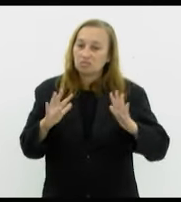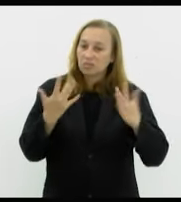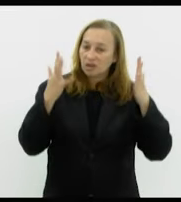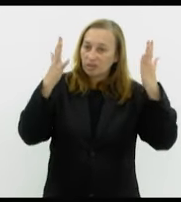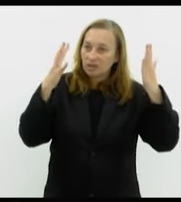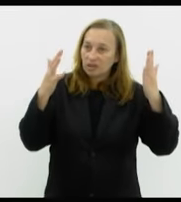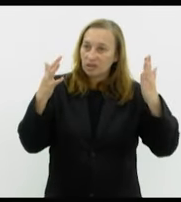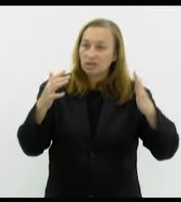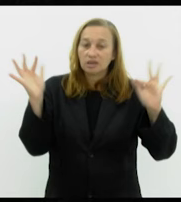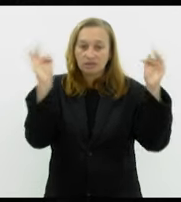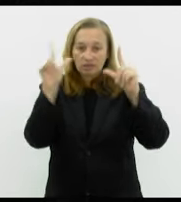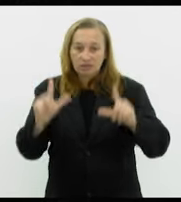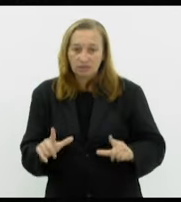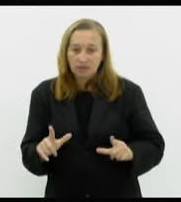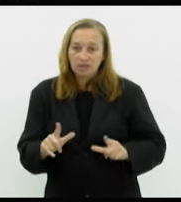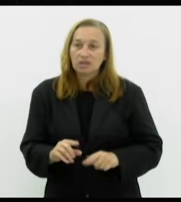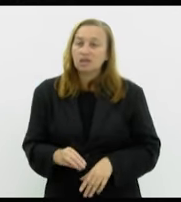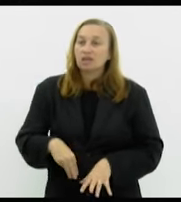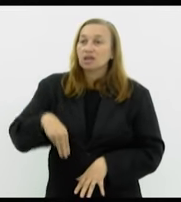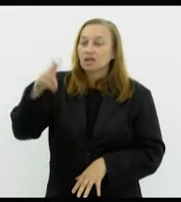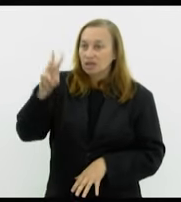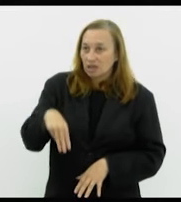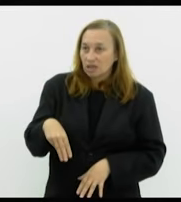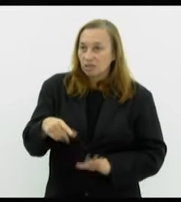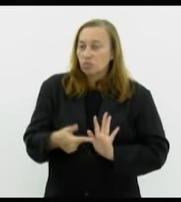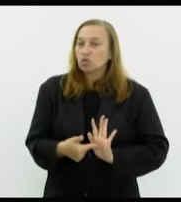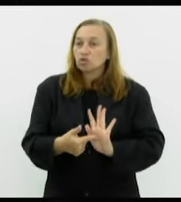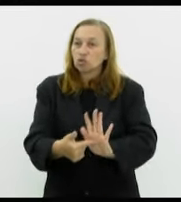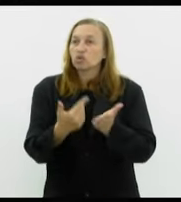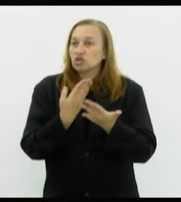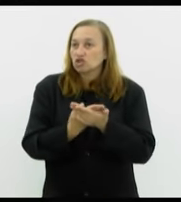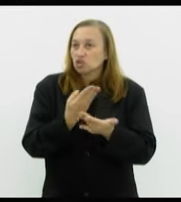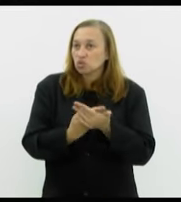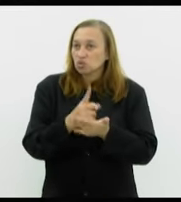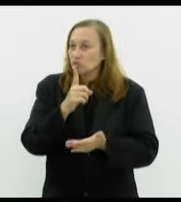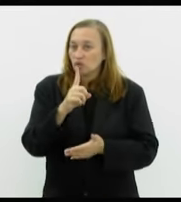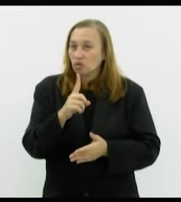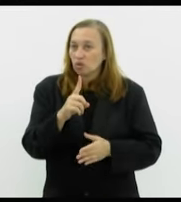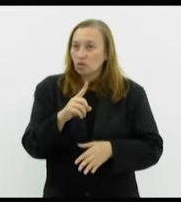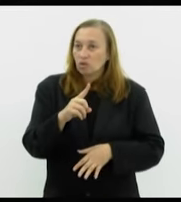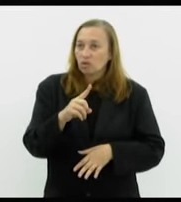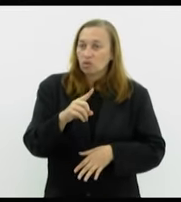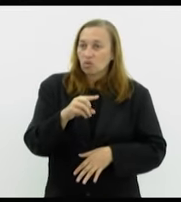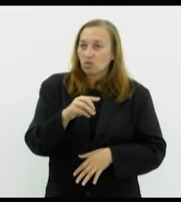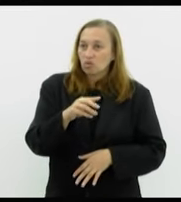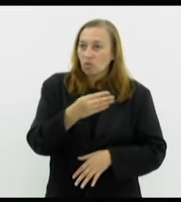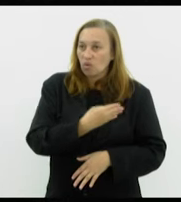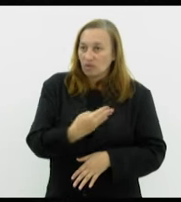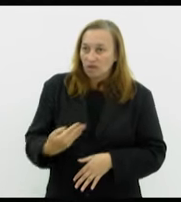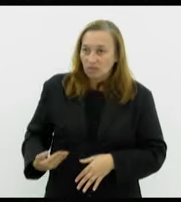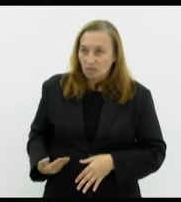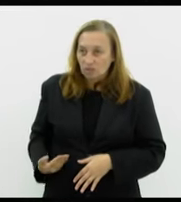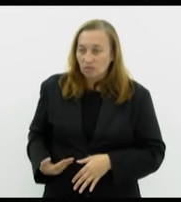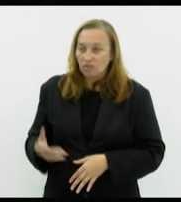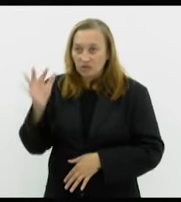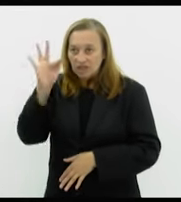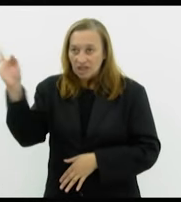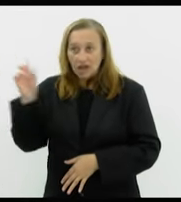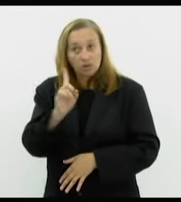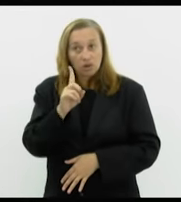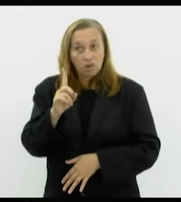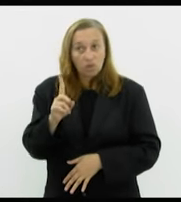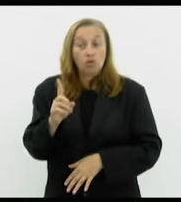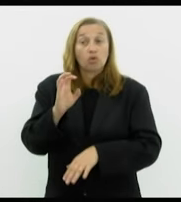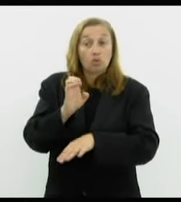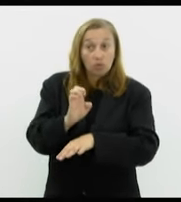e fica muito feliz. Quem, inclusive, demonstrou esse estudo não foi o Ministério, não foi o governo federal, foi o governo do